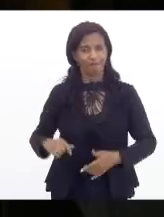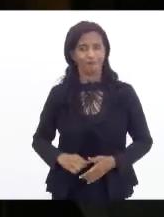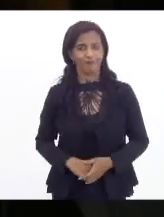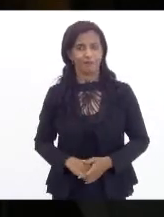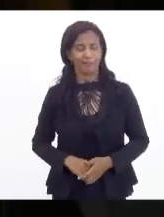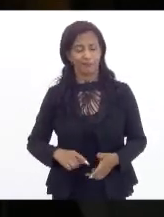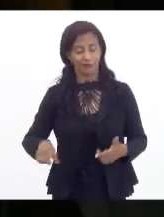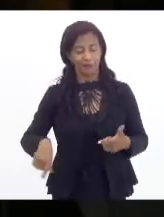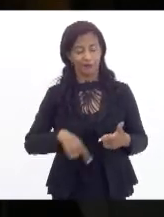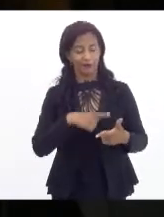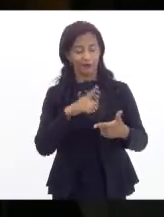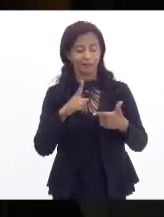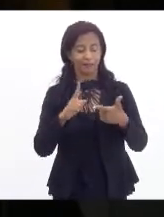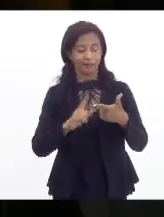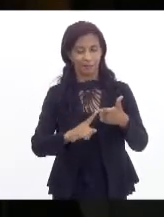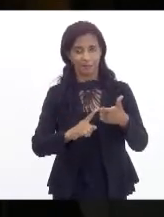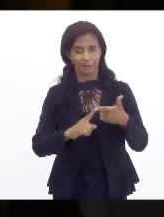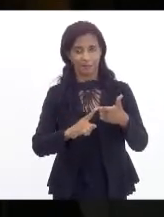Dois,